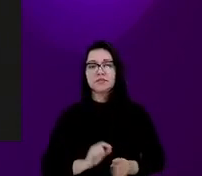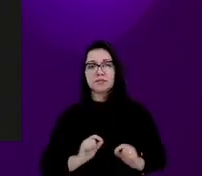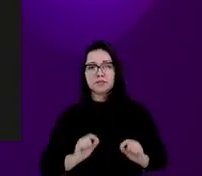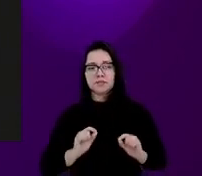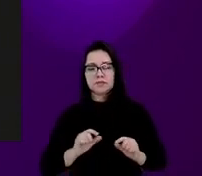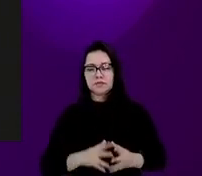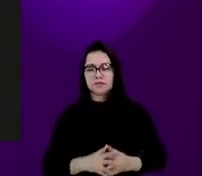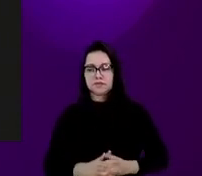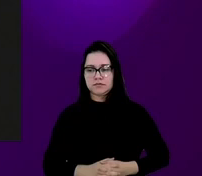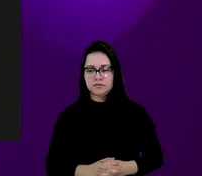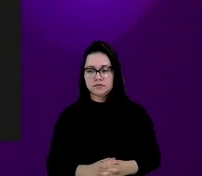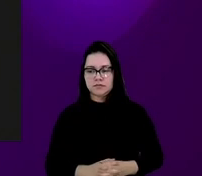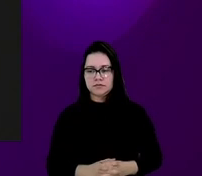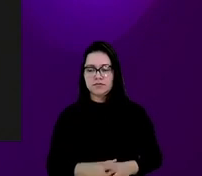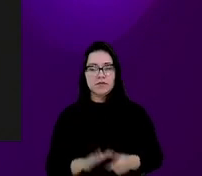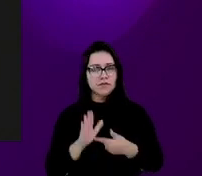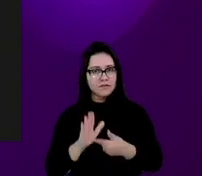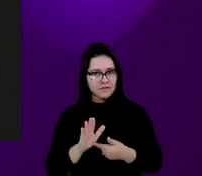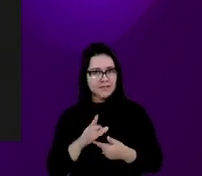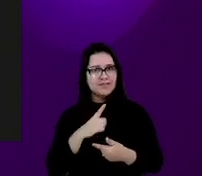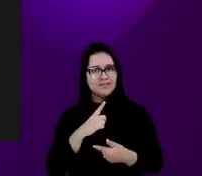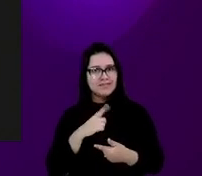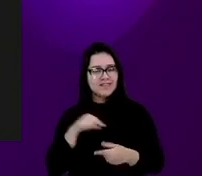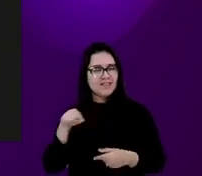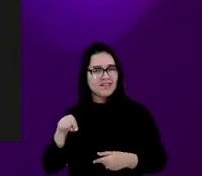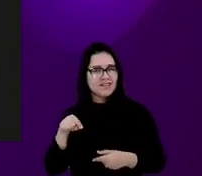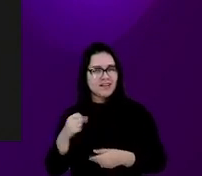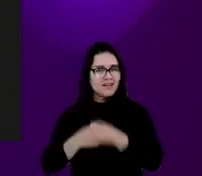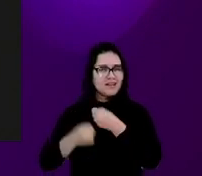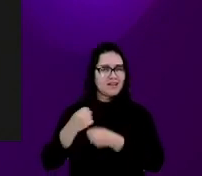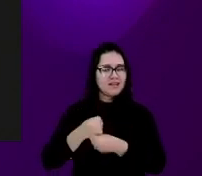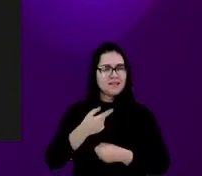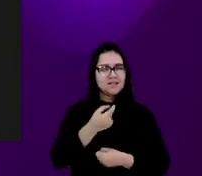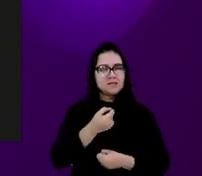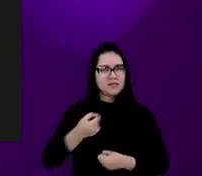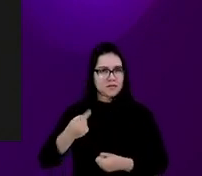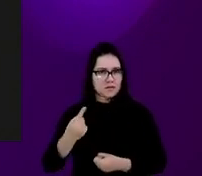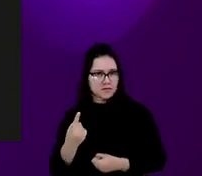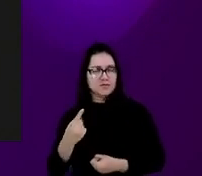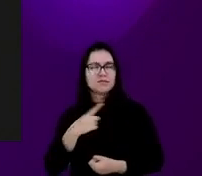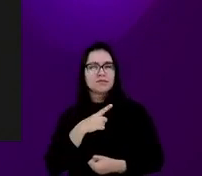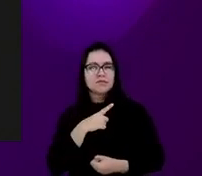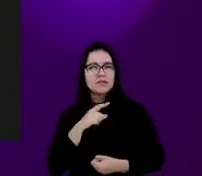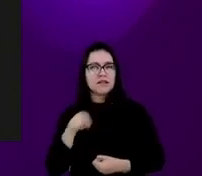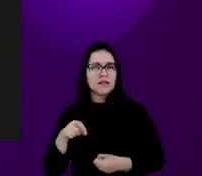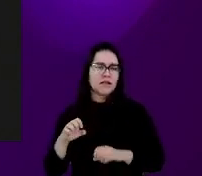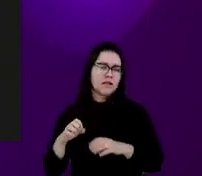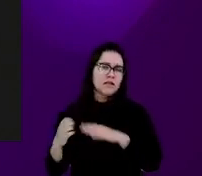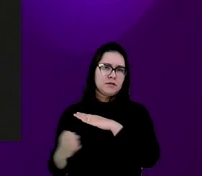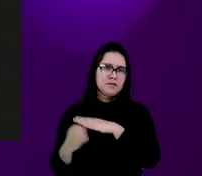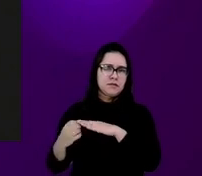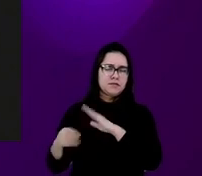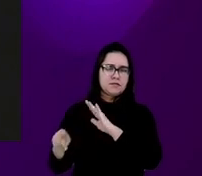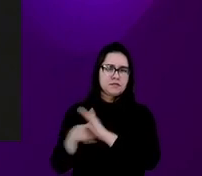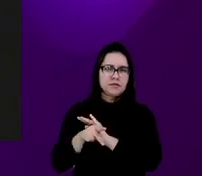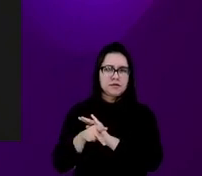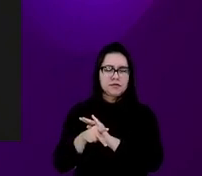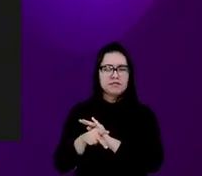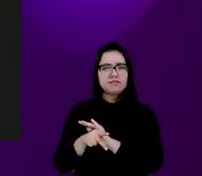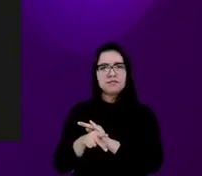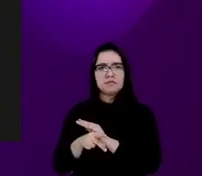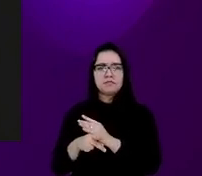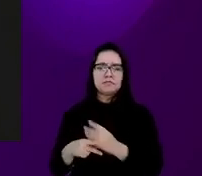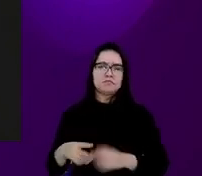eu mostrei aquela máquina de 2001 lá que a gente desenvolveu com a Braille, que é uma empresa que fazia prótese, fazia